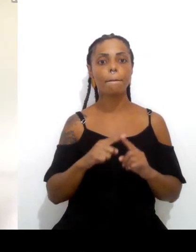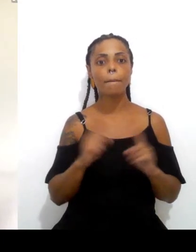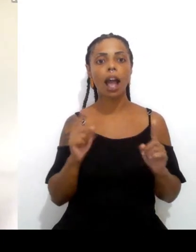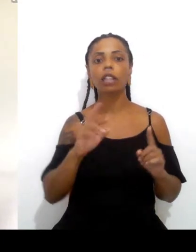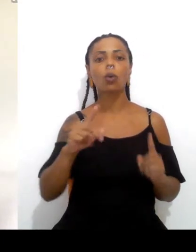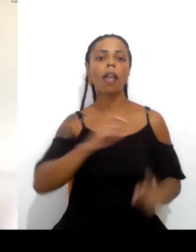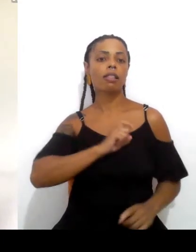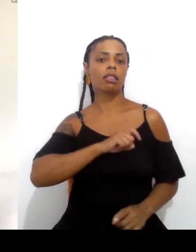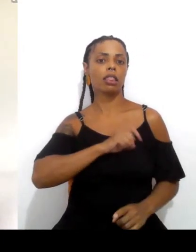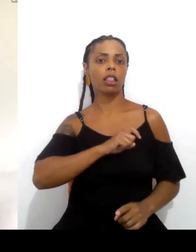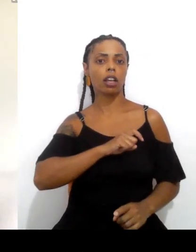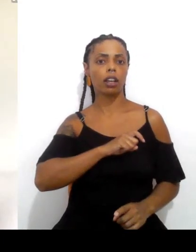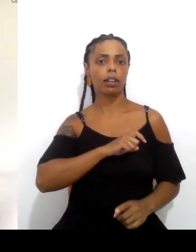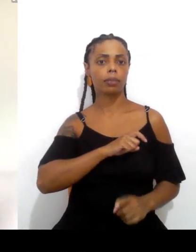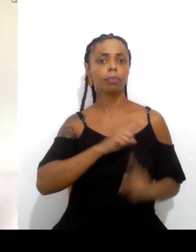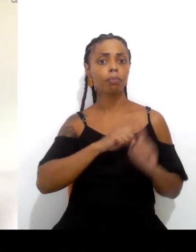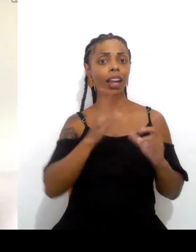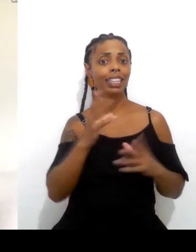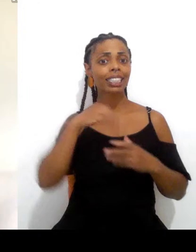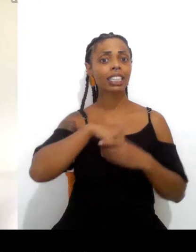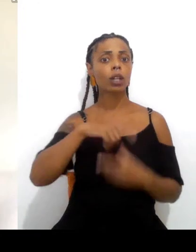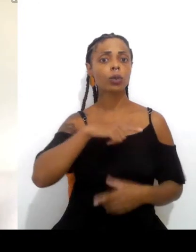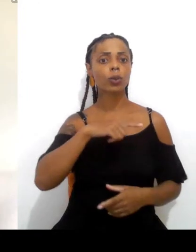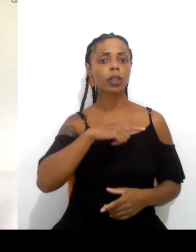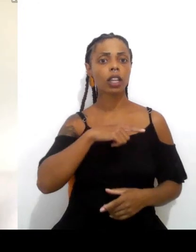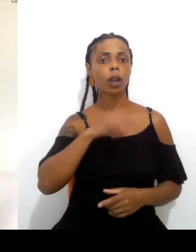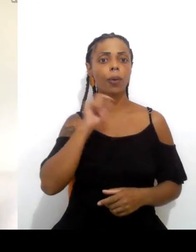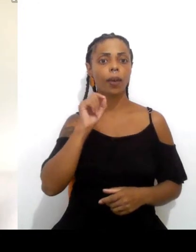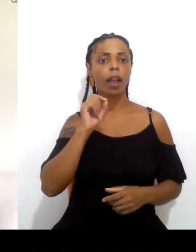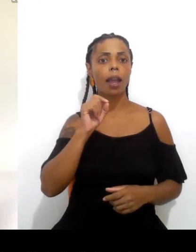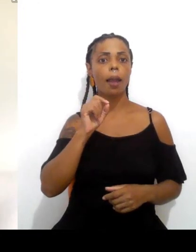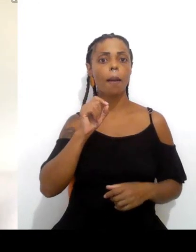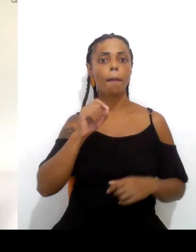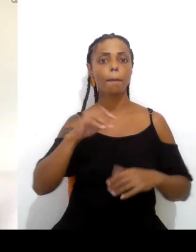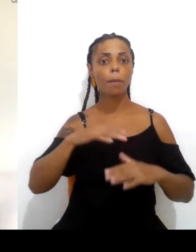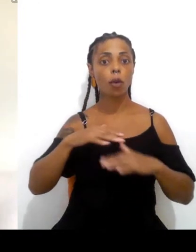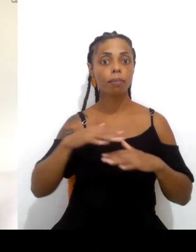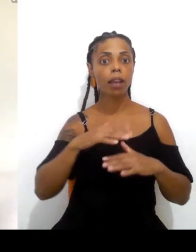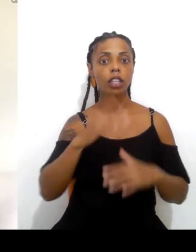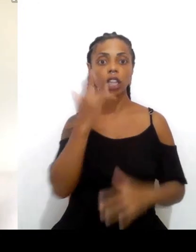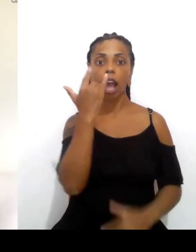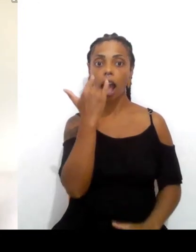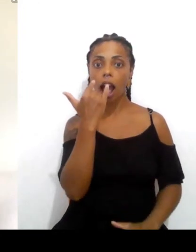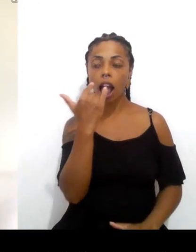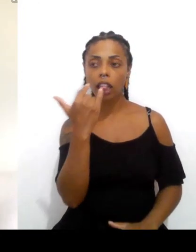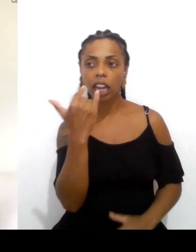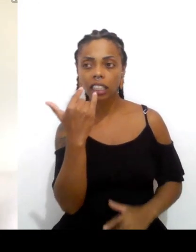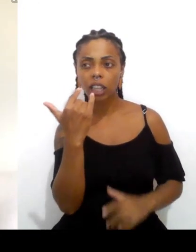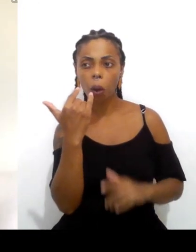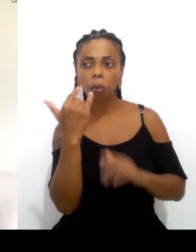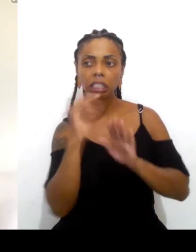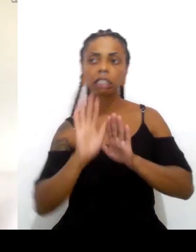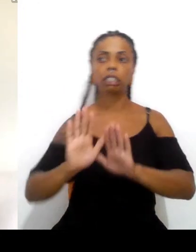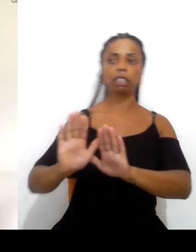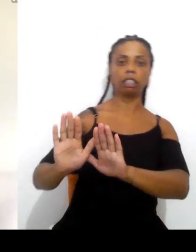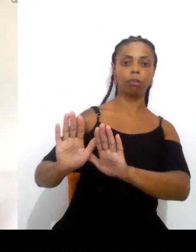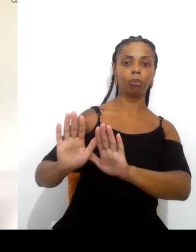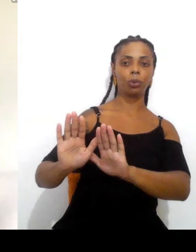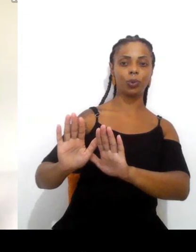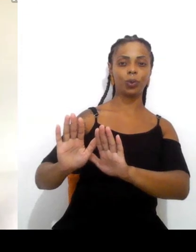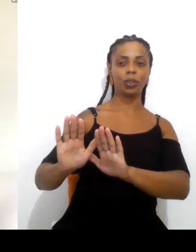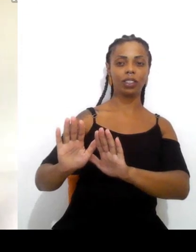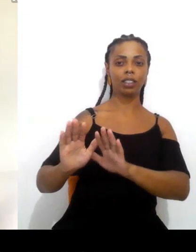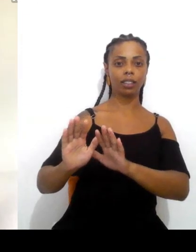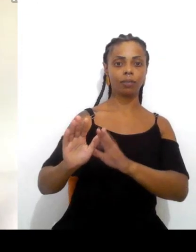e que havia nele e aí é um movimento de atração e repulsa como